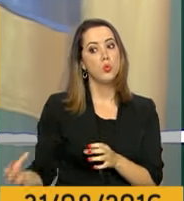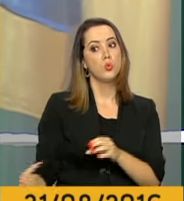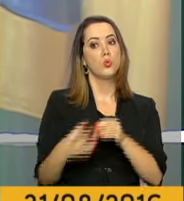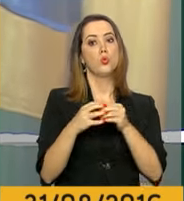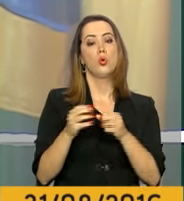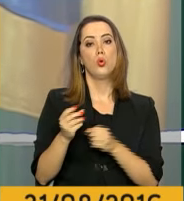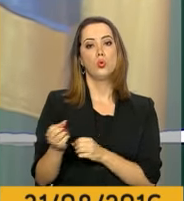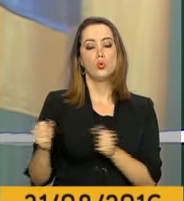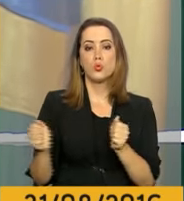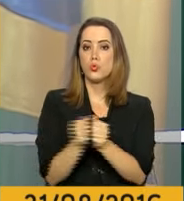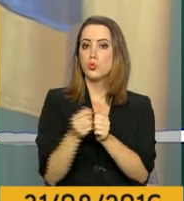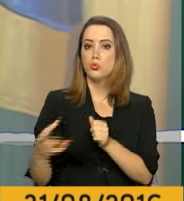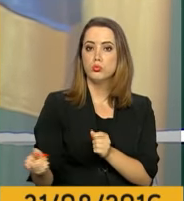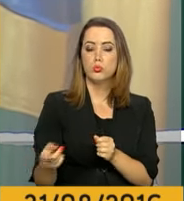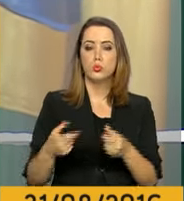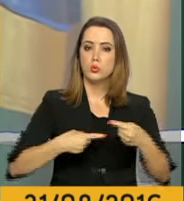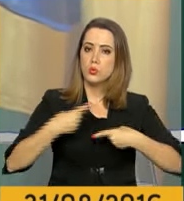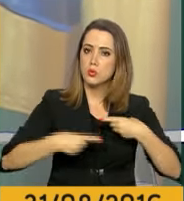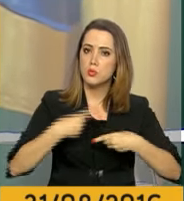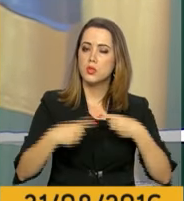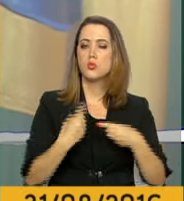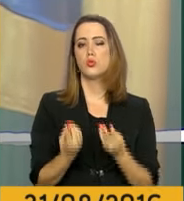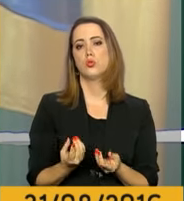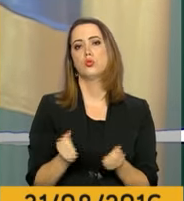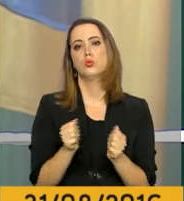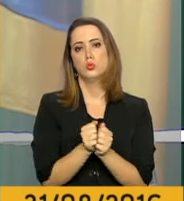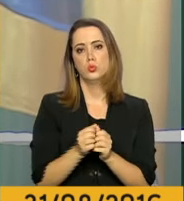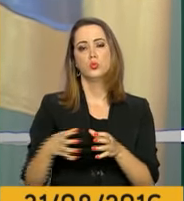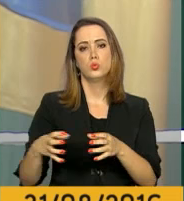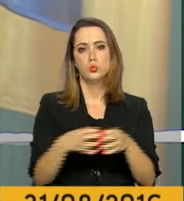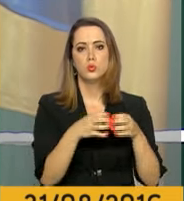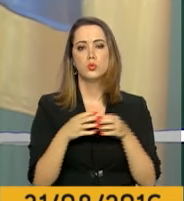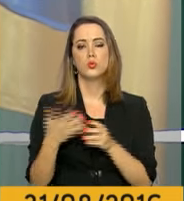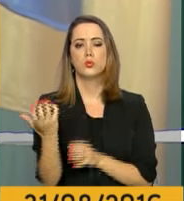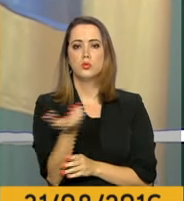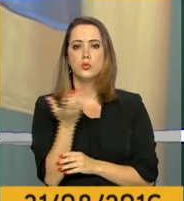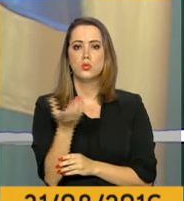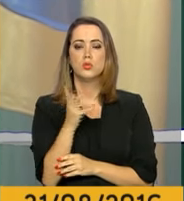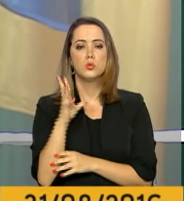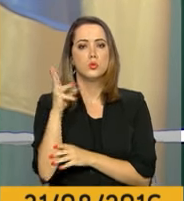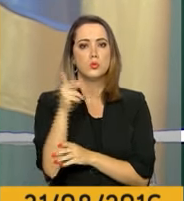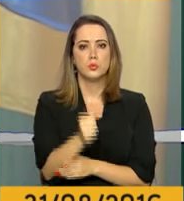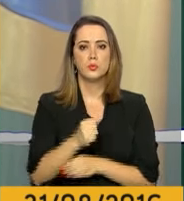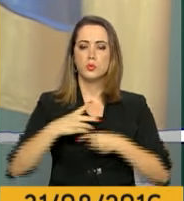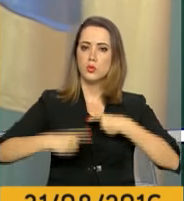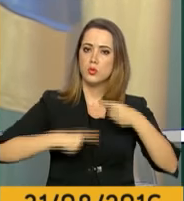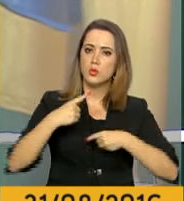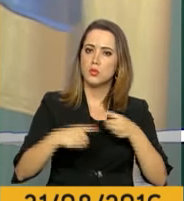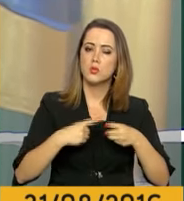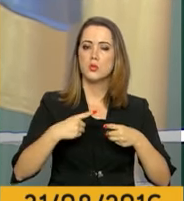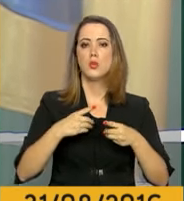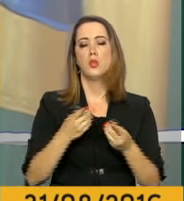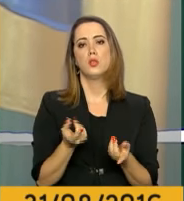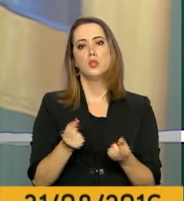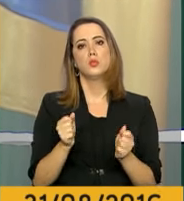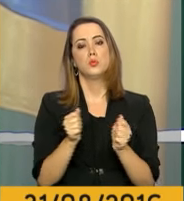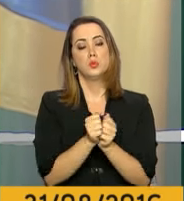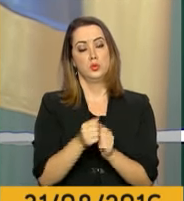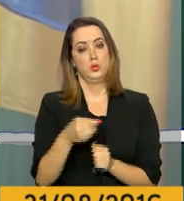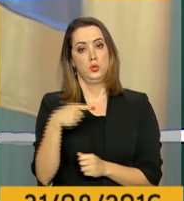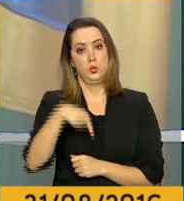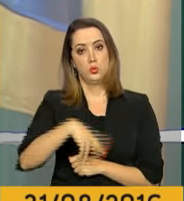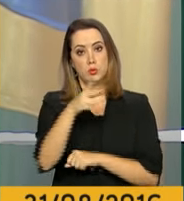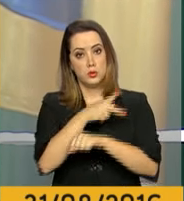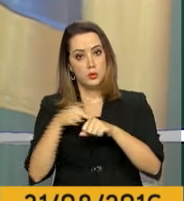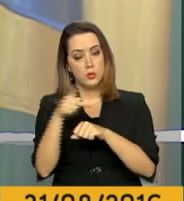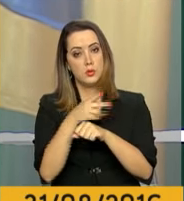poder e preza os demais partidos. E por isso quero que todos participem das políticas públicas do nosso país. O